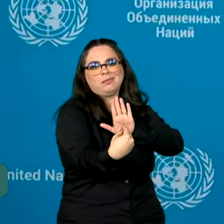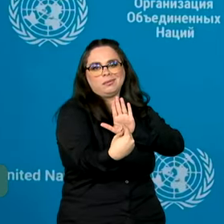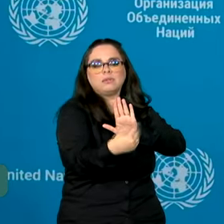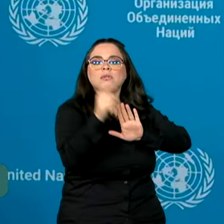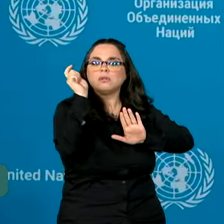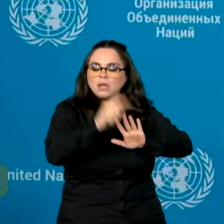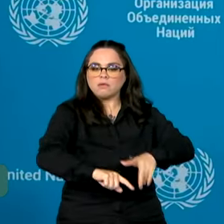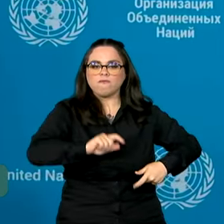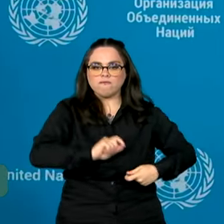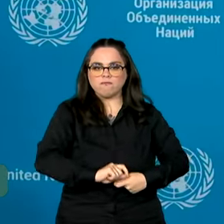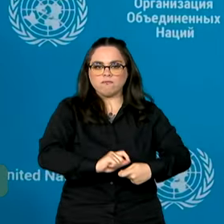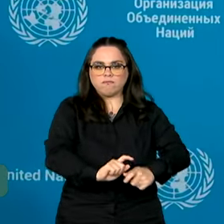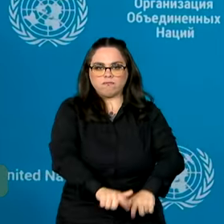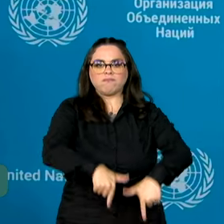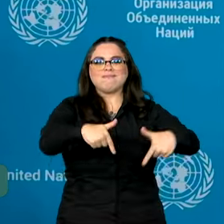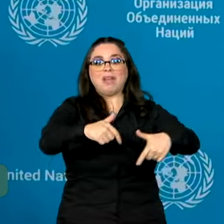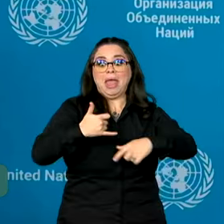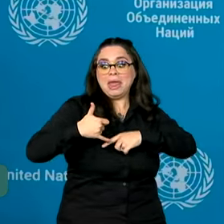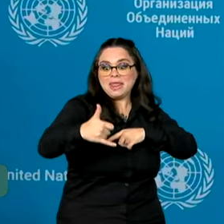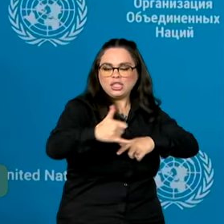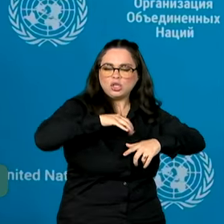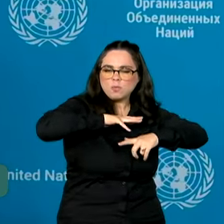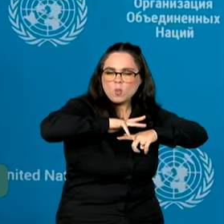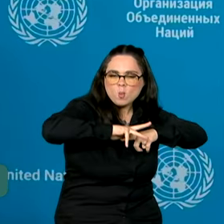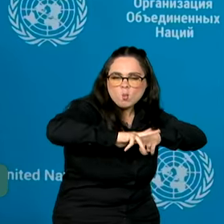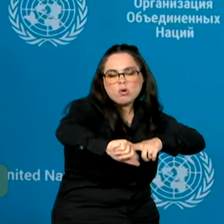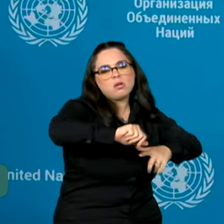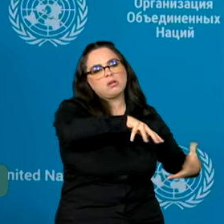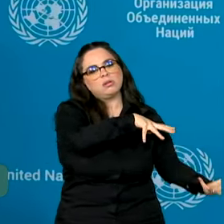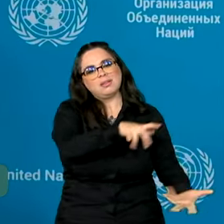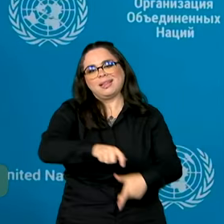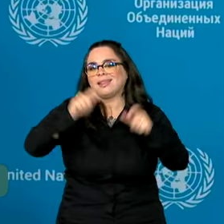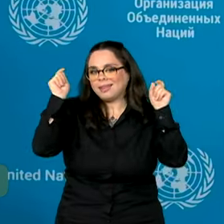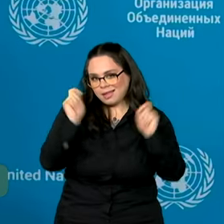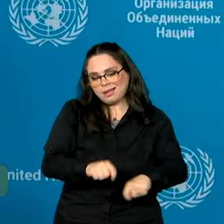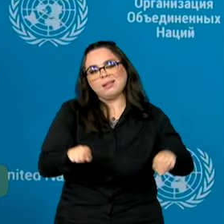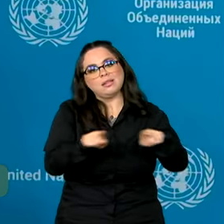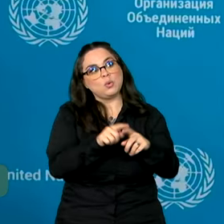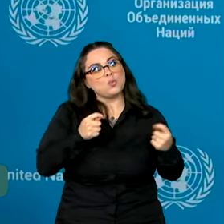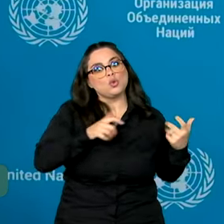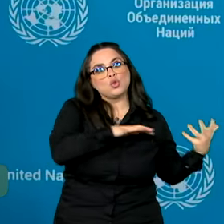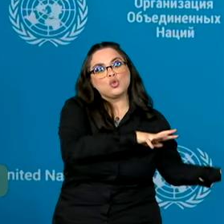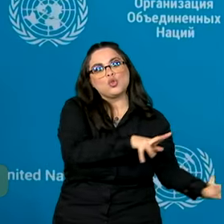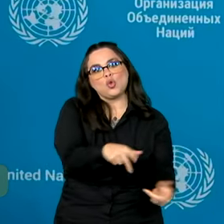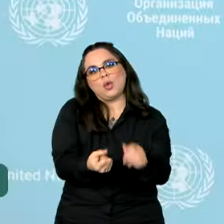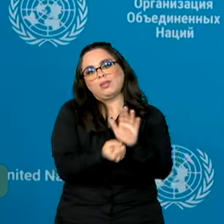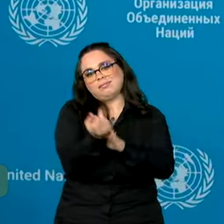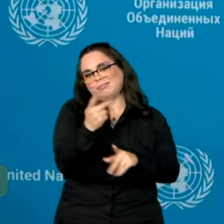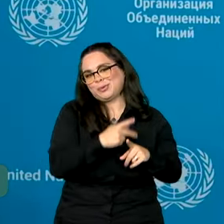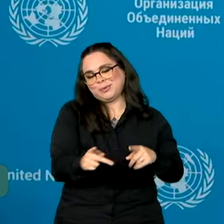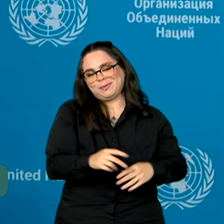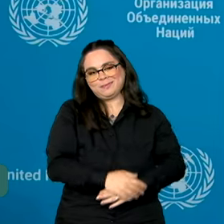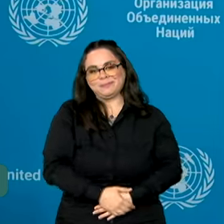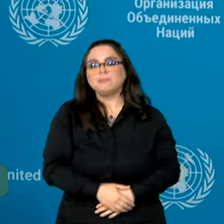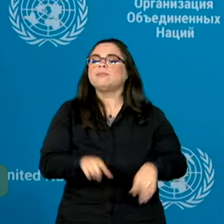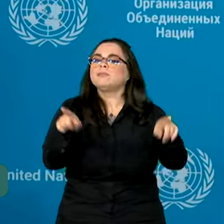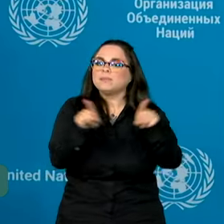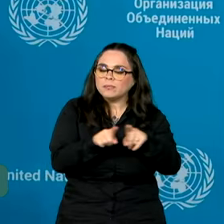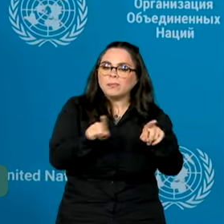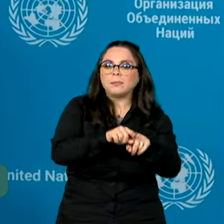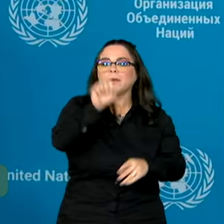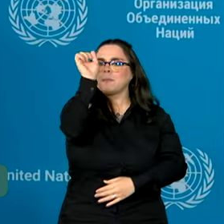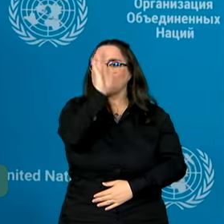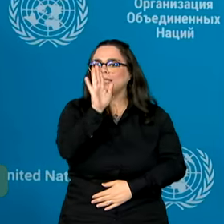fazer a energia mais limpa do planeta Terra em quase toda a sua plenitude. O Brasil tem uma